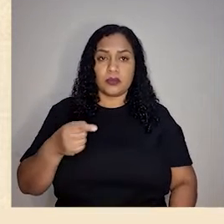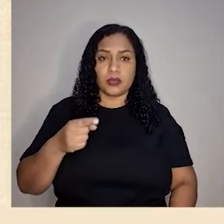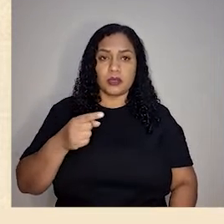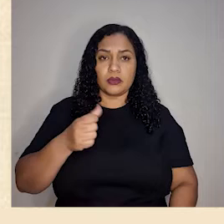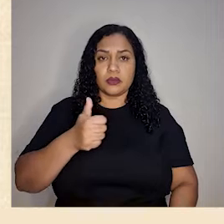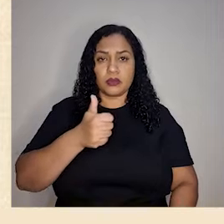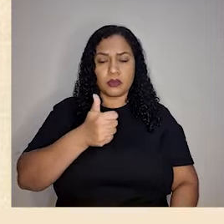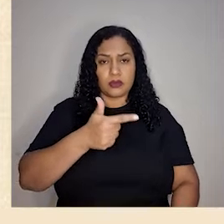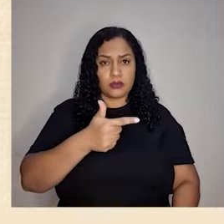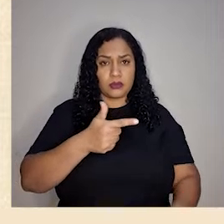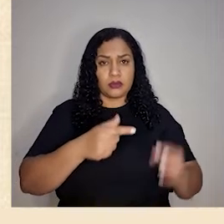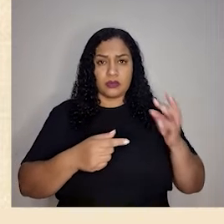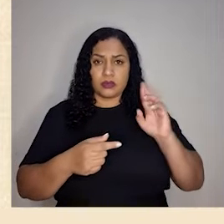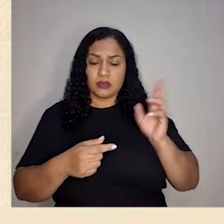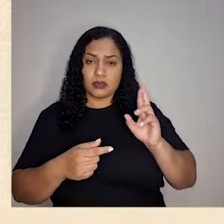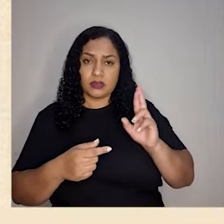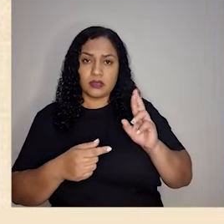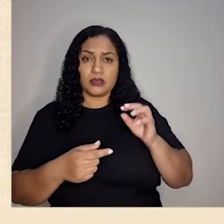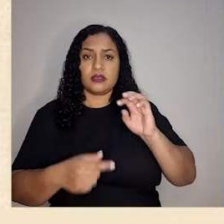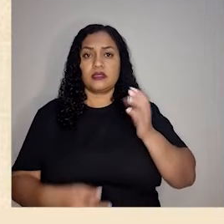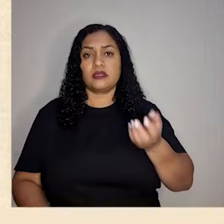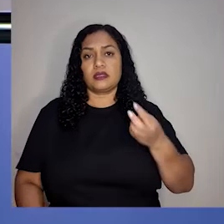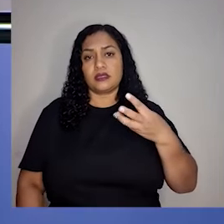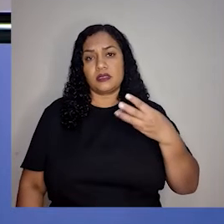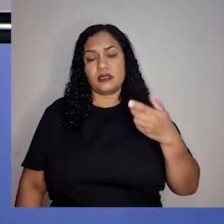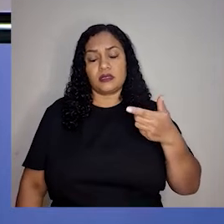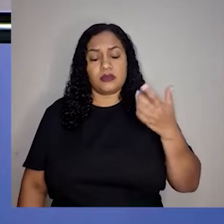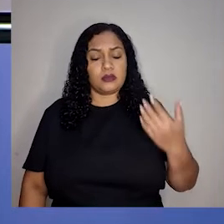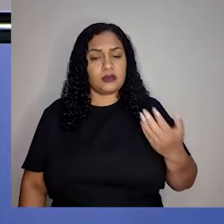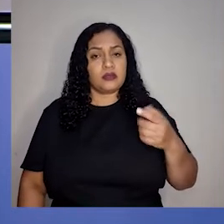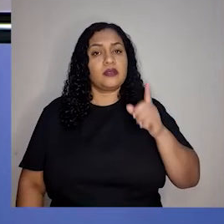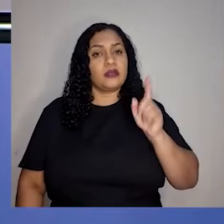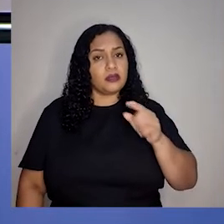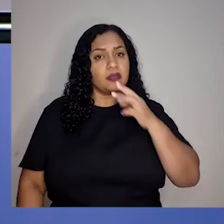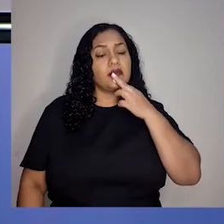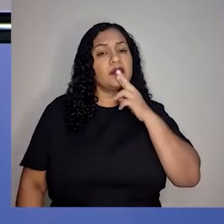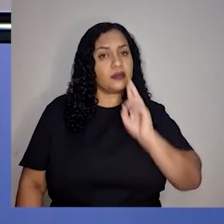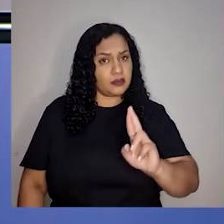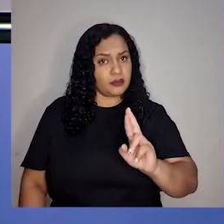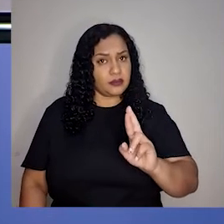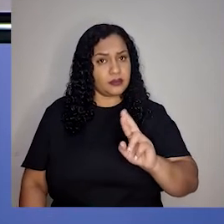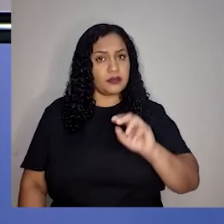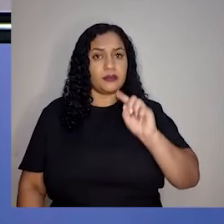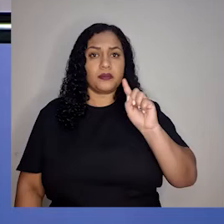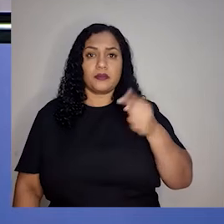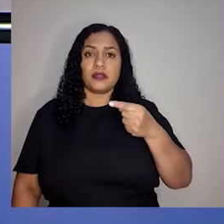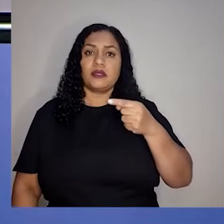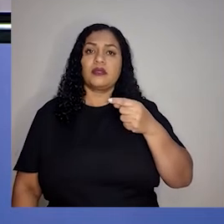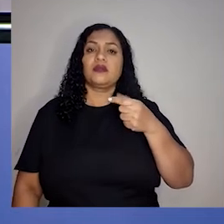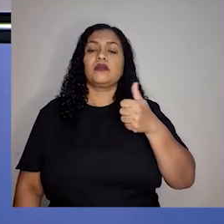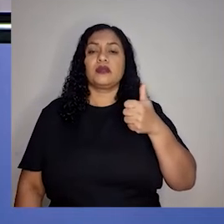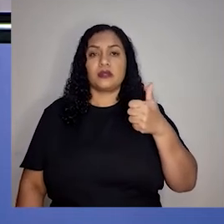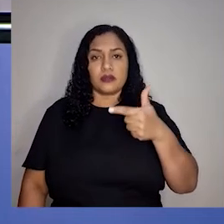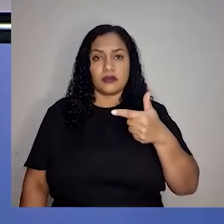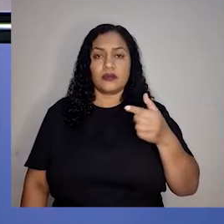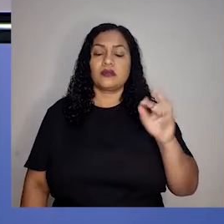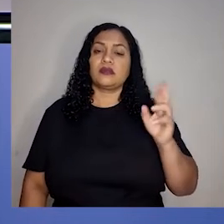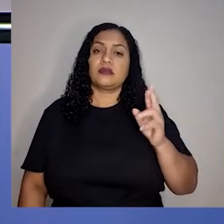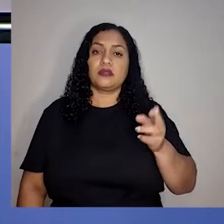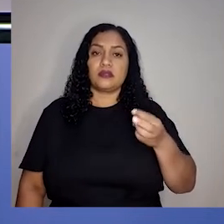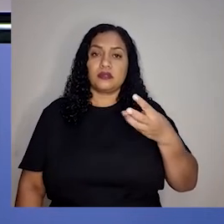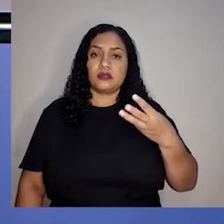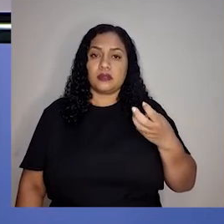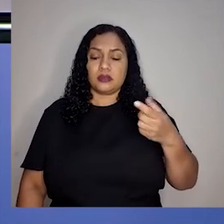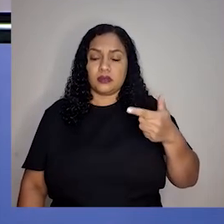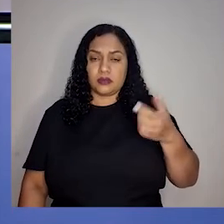1012 e 32 centavos Então essa é a resposta gente 1.12 reais e